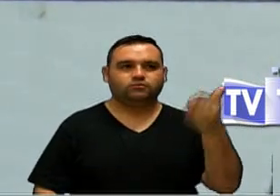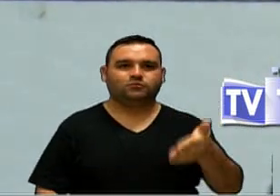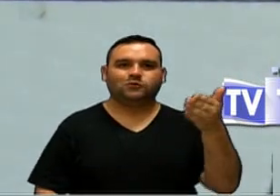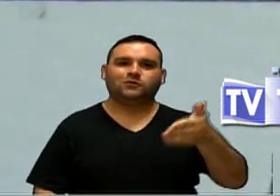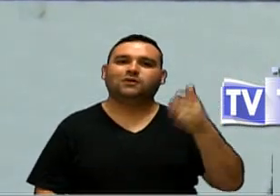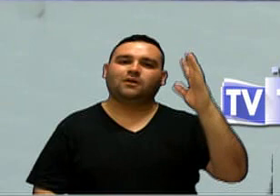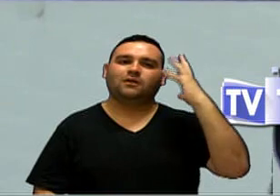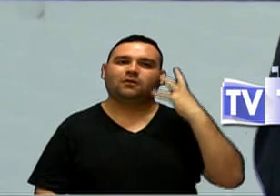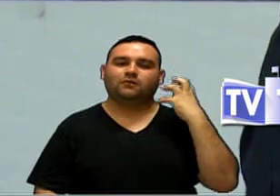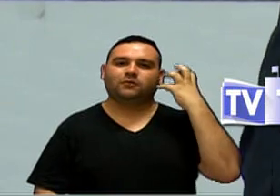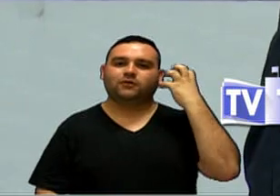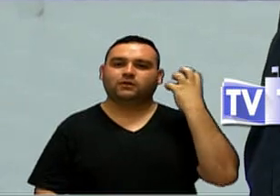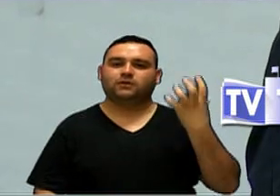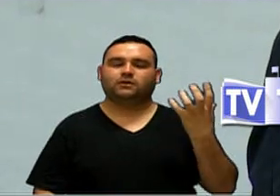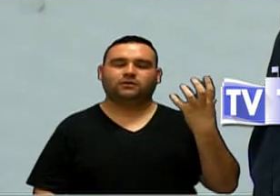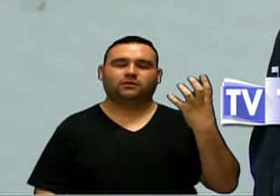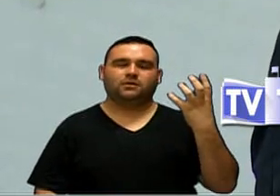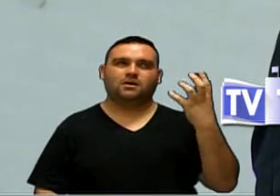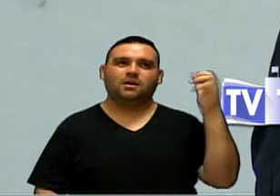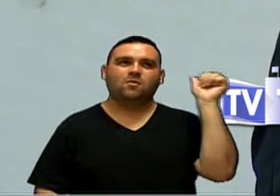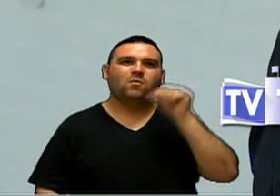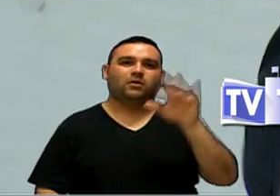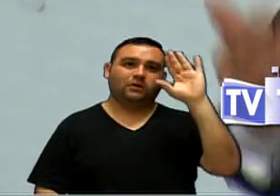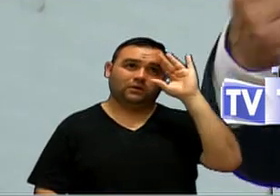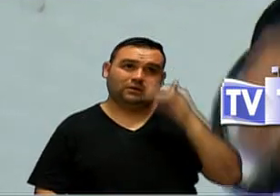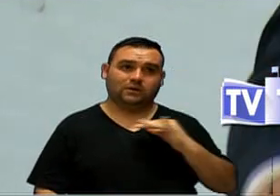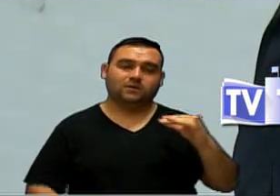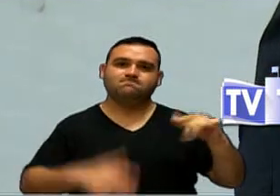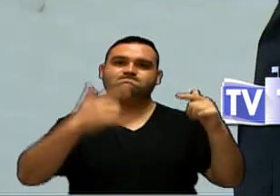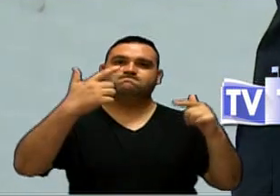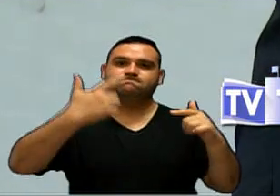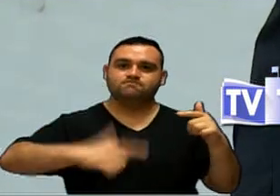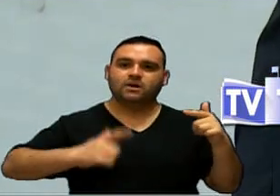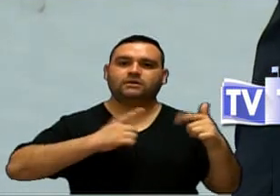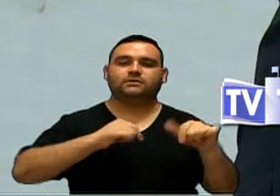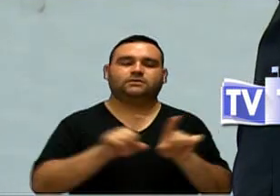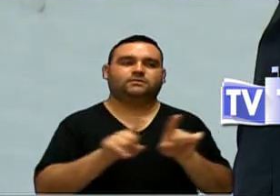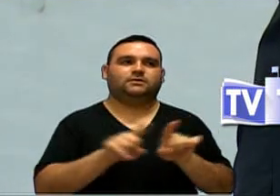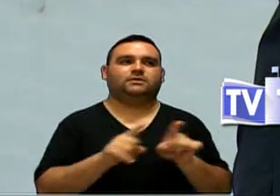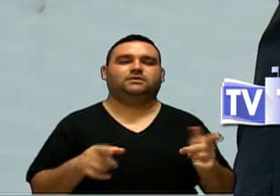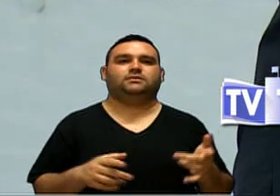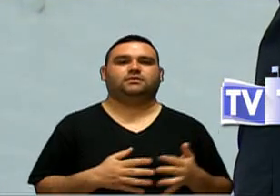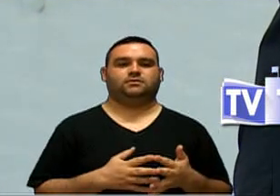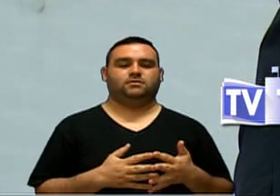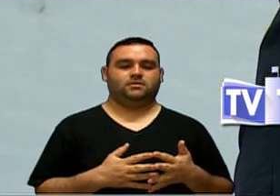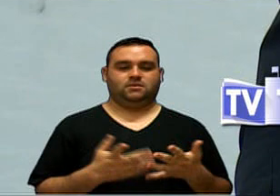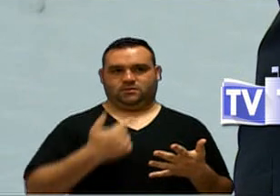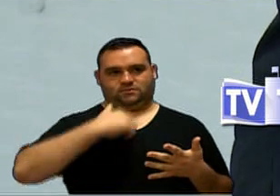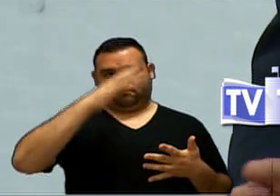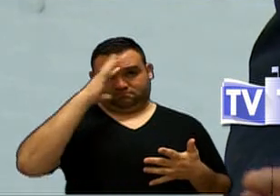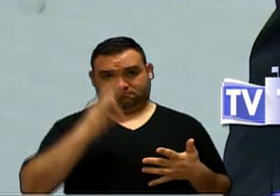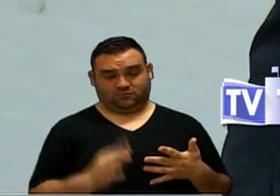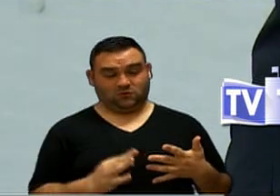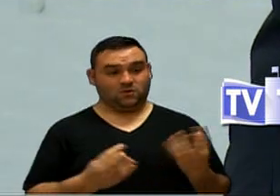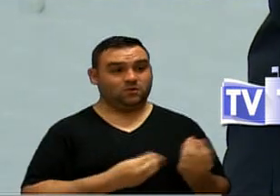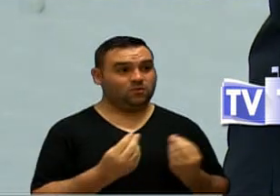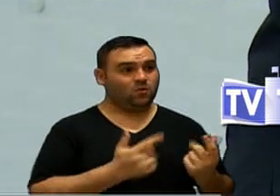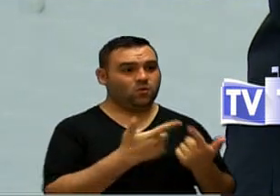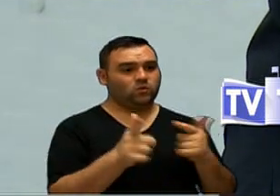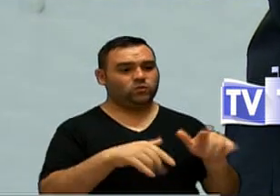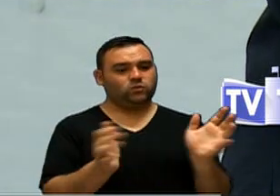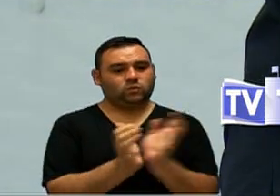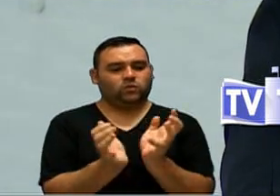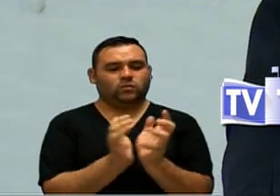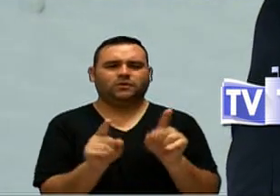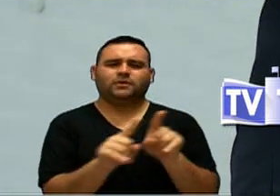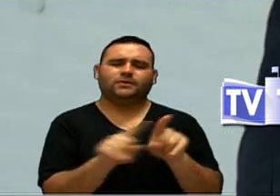Fernanda, vereadora, da própria Yara, que mais ainda, mais tempo, eu sei que junto com outros organismos e